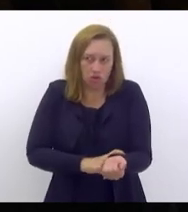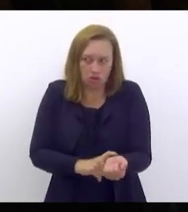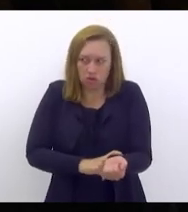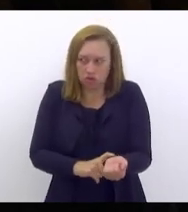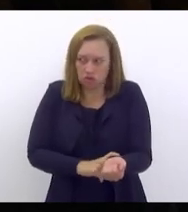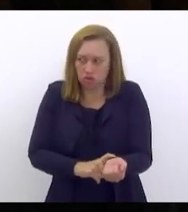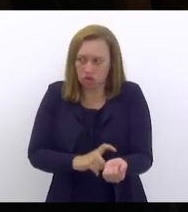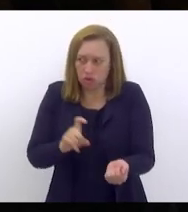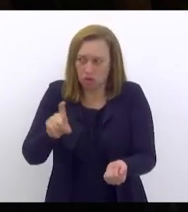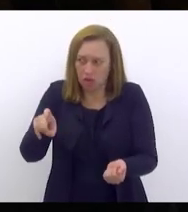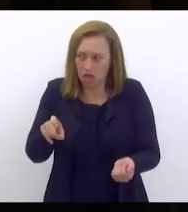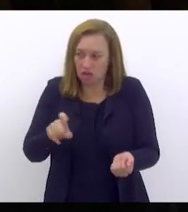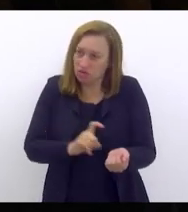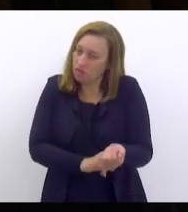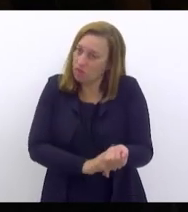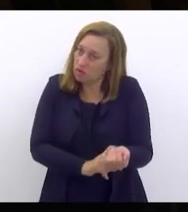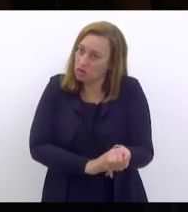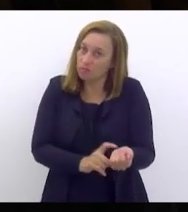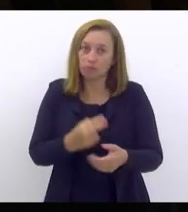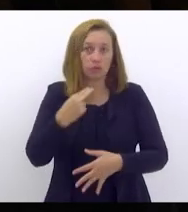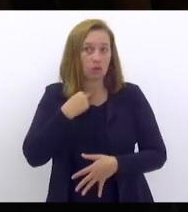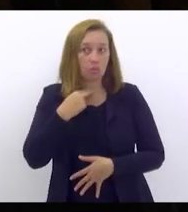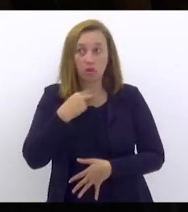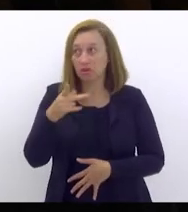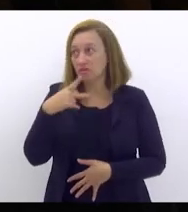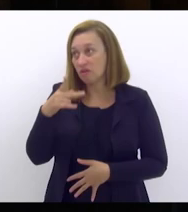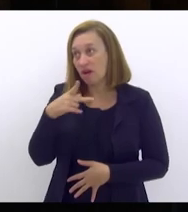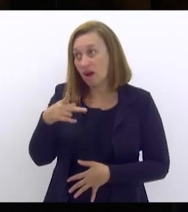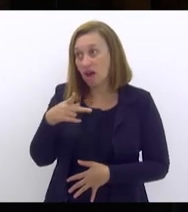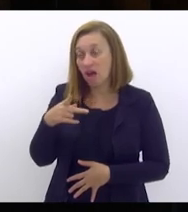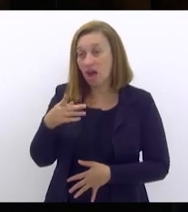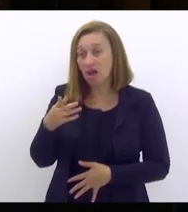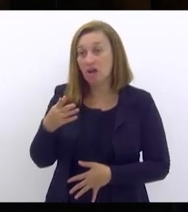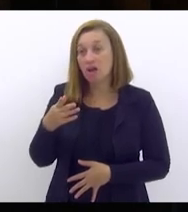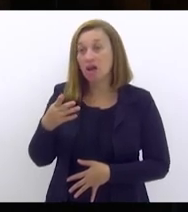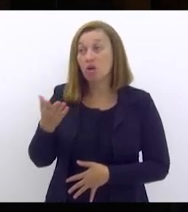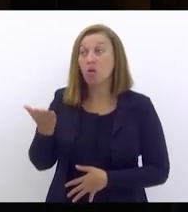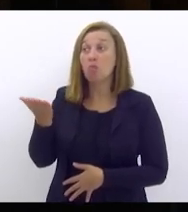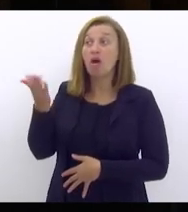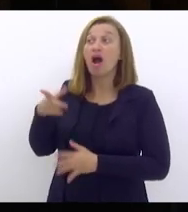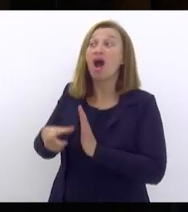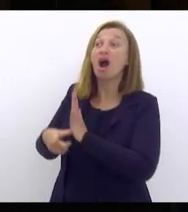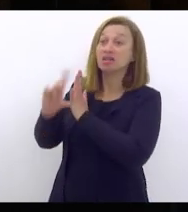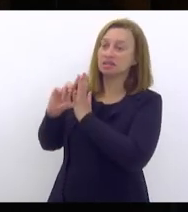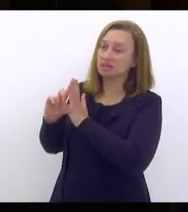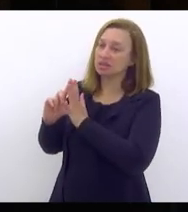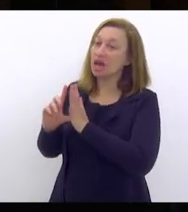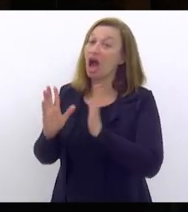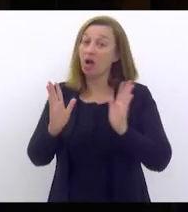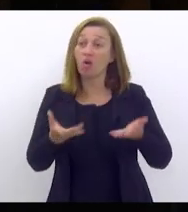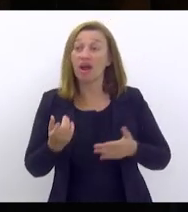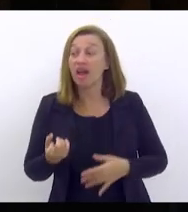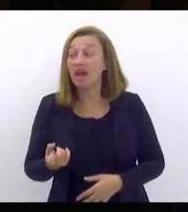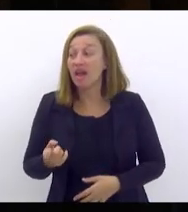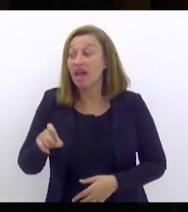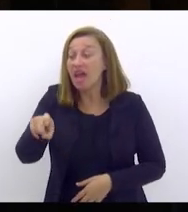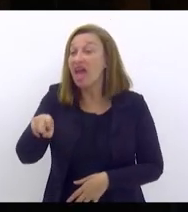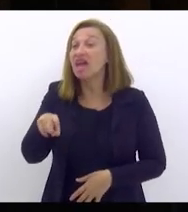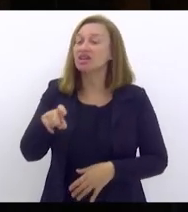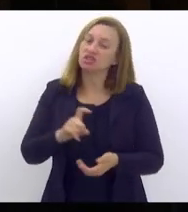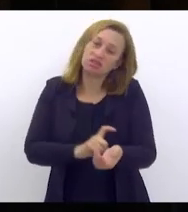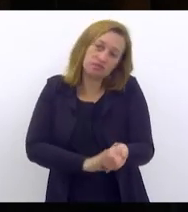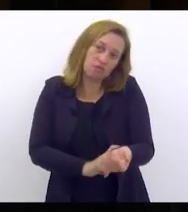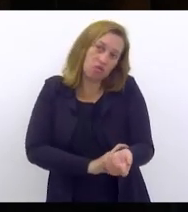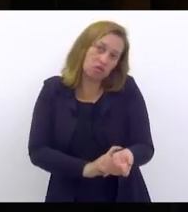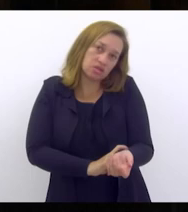ex-nervosinho, porque não pode mais chamar ele como era chamado de nervosinho, agora ele é o ex-nervosinho,